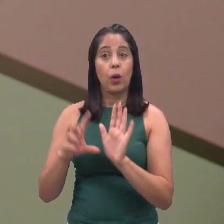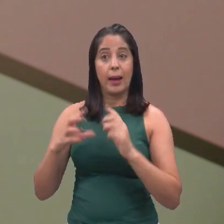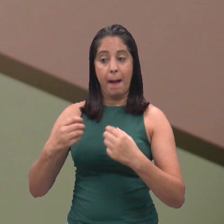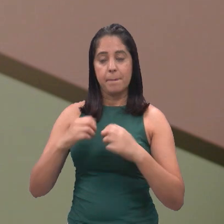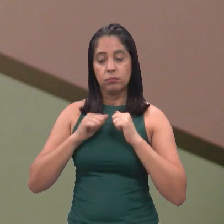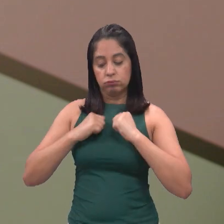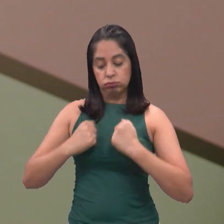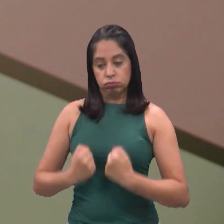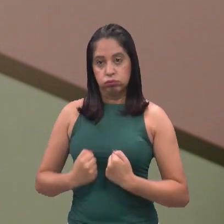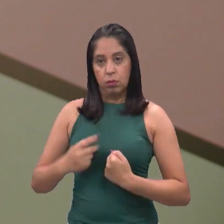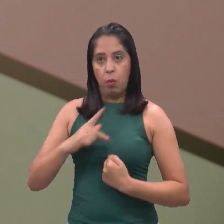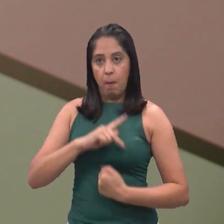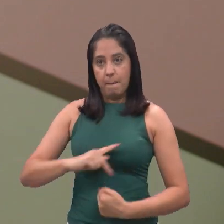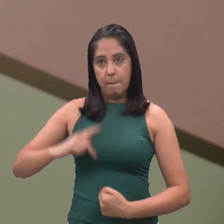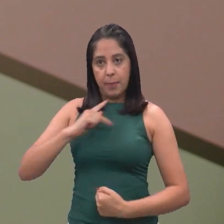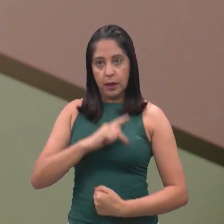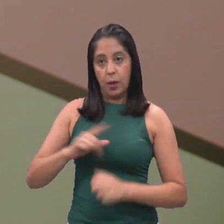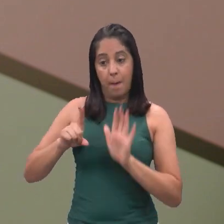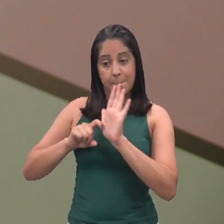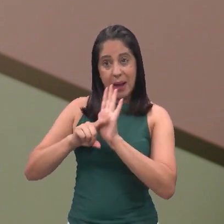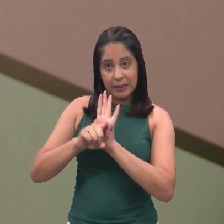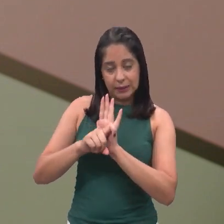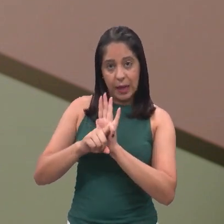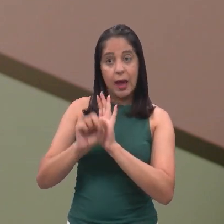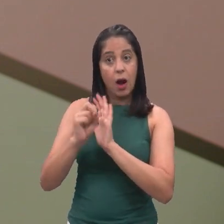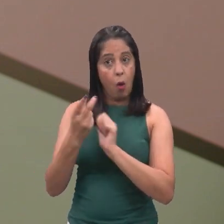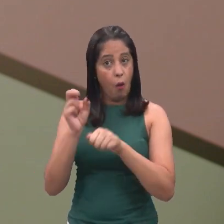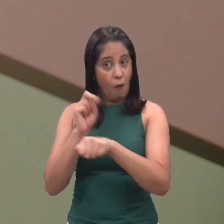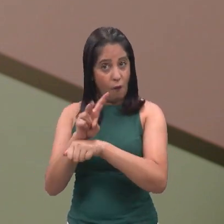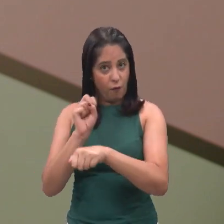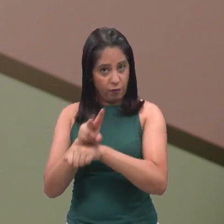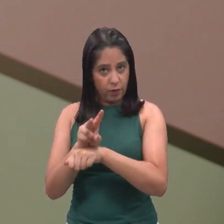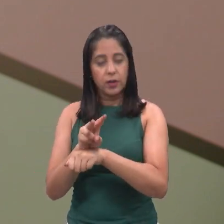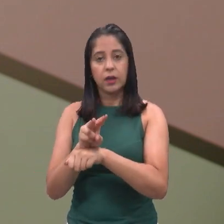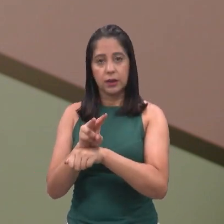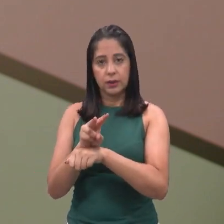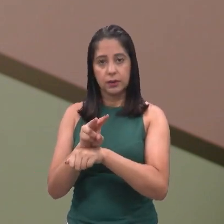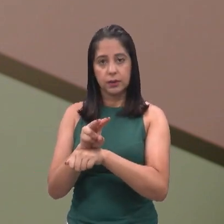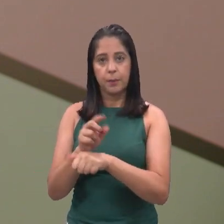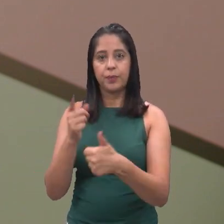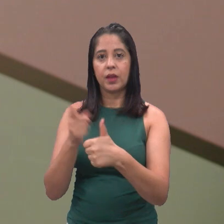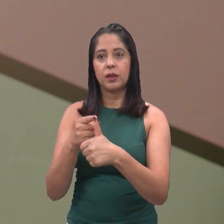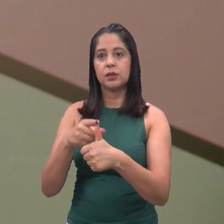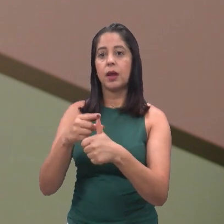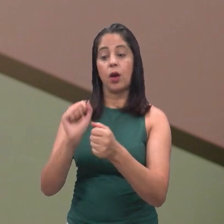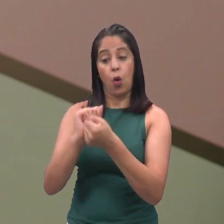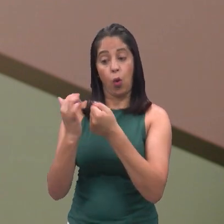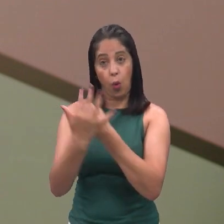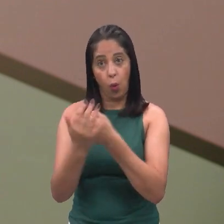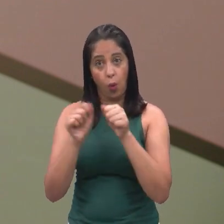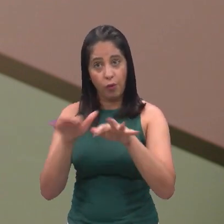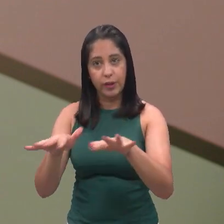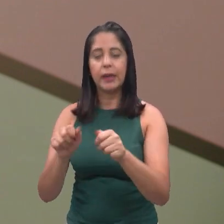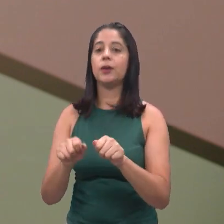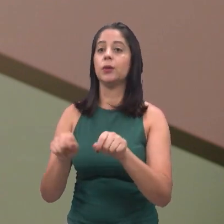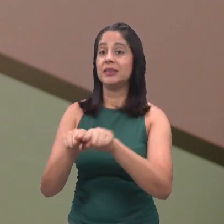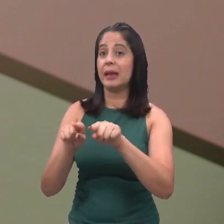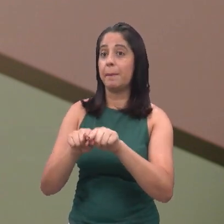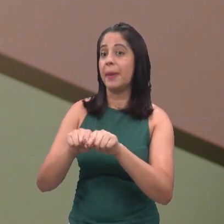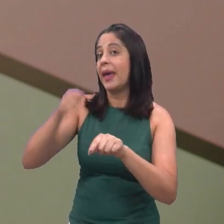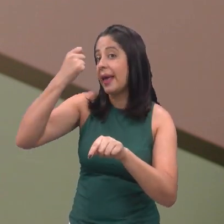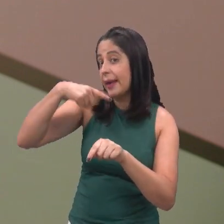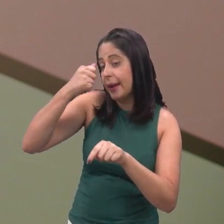viral, então a gente pode dar exemplo aqui de alguns vírus que provocam pneumonia, como o Covid, como a influenza, que é o